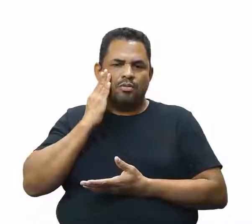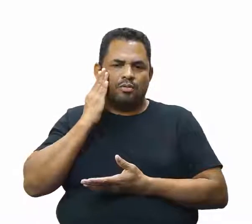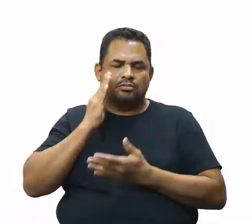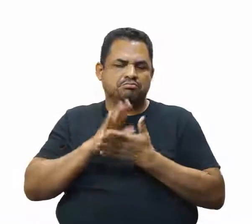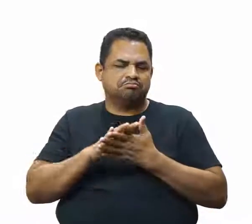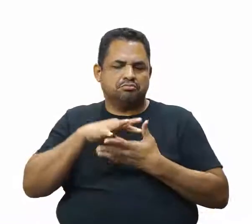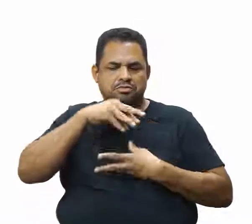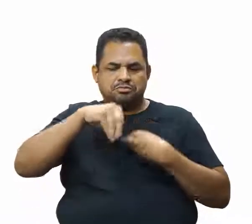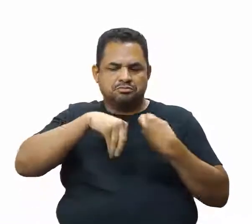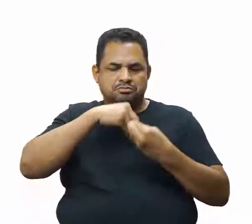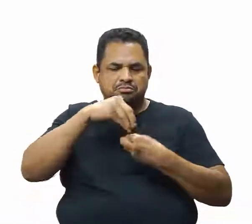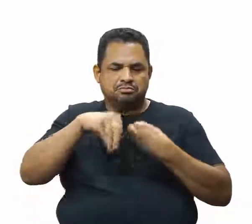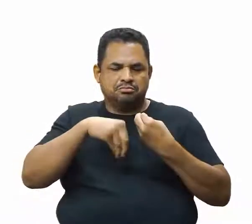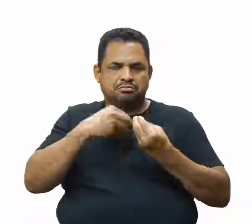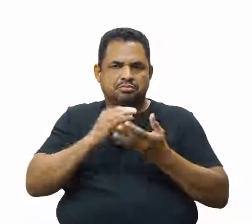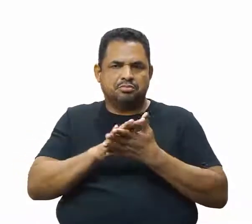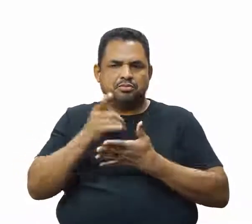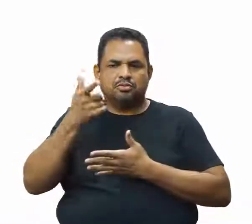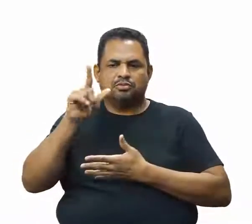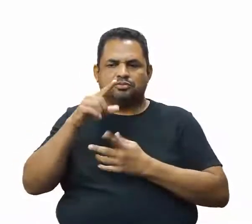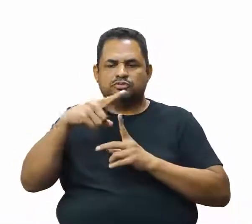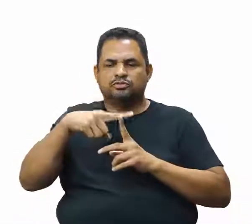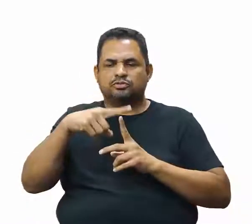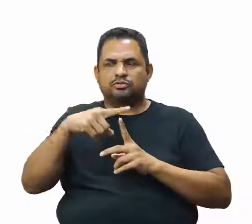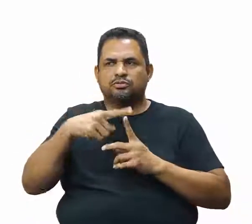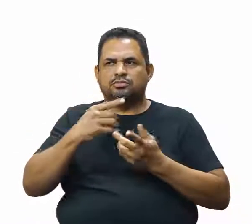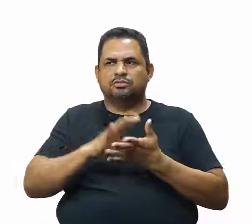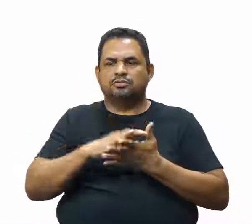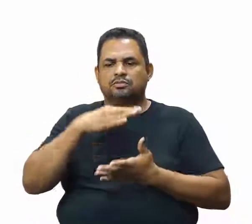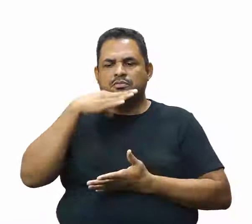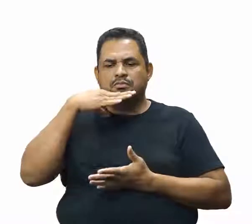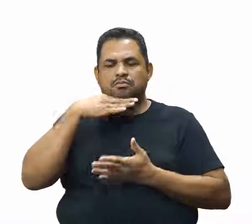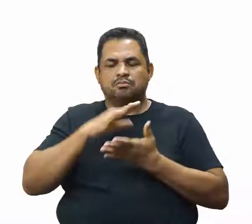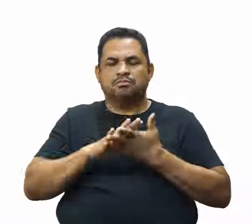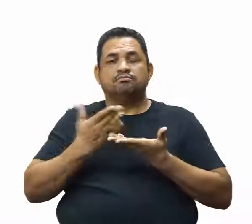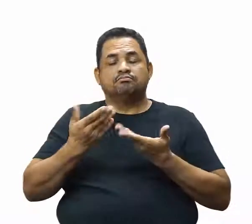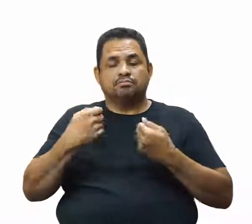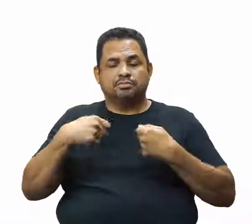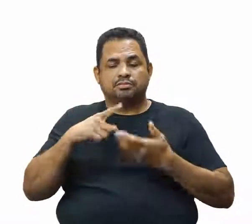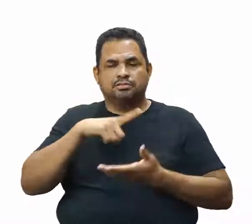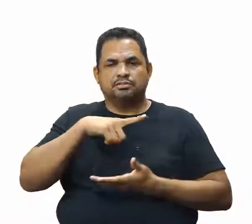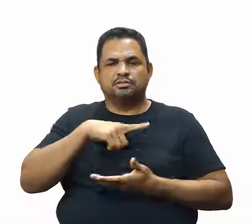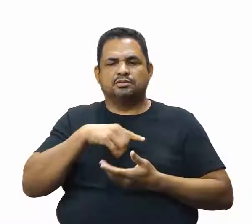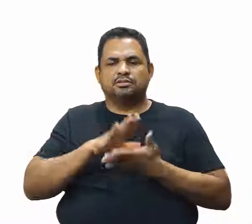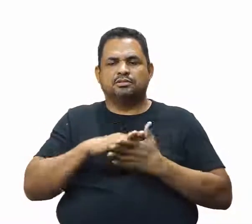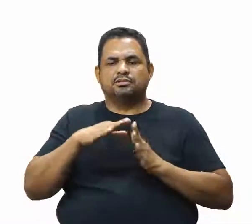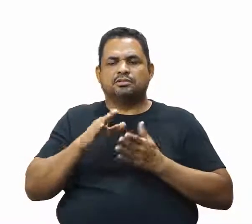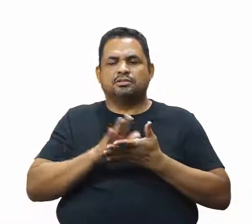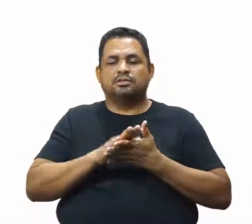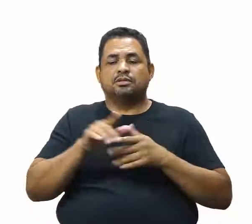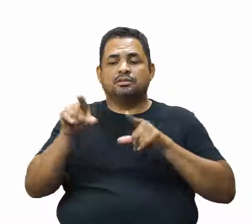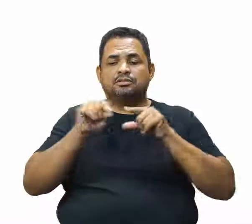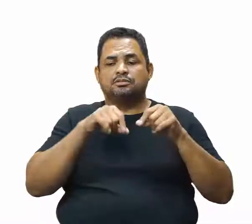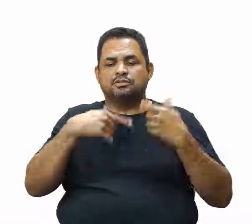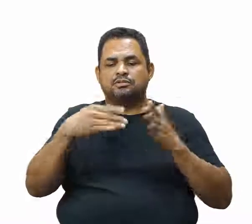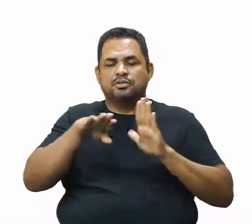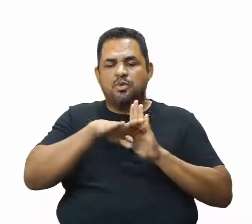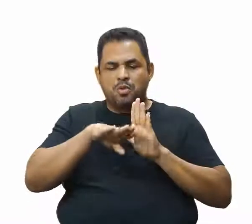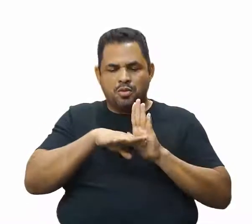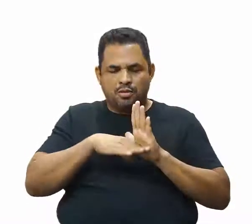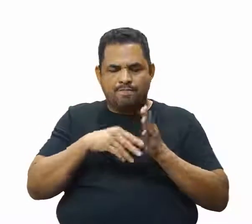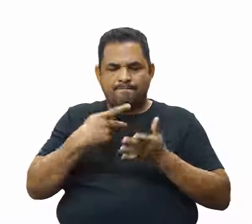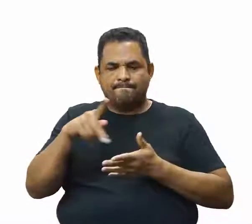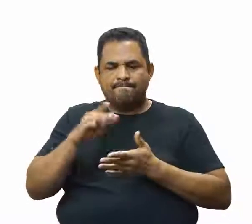outra variedade de manga. Então, essas classificações são sim necessárias para o quê?